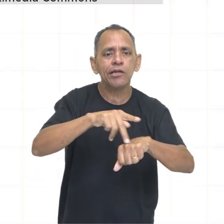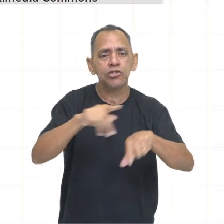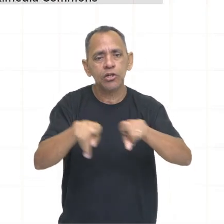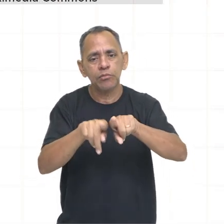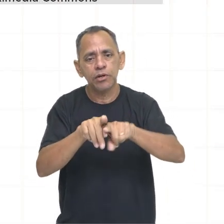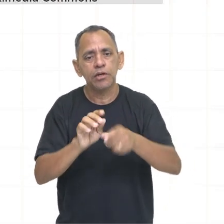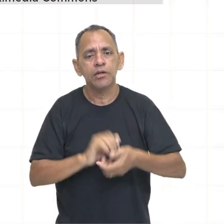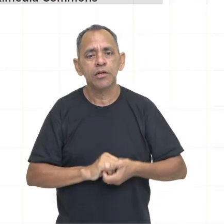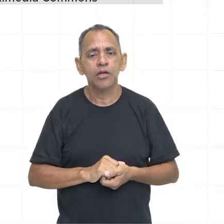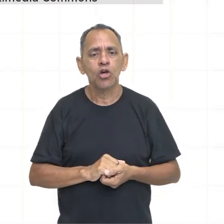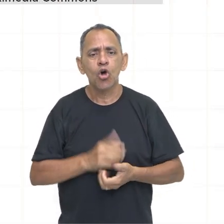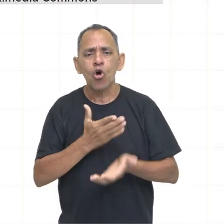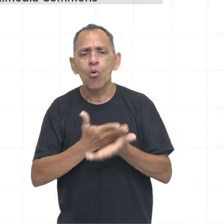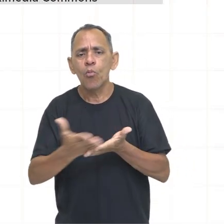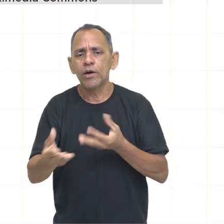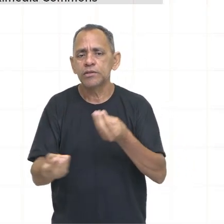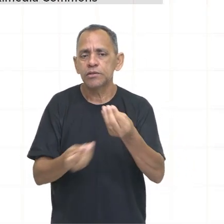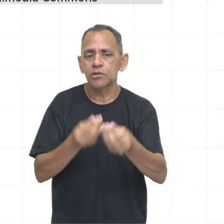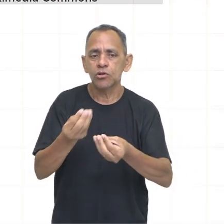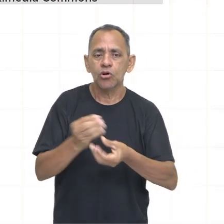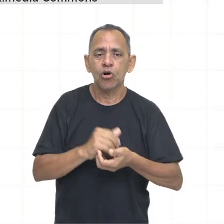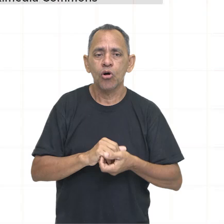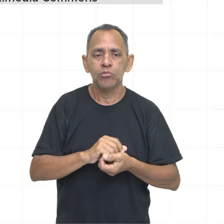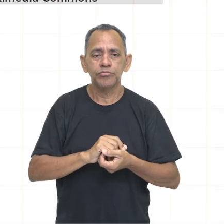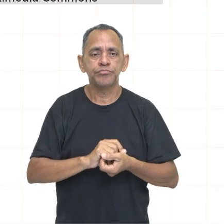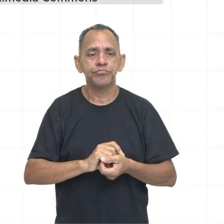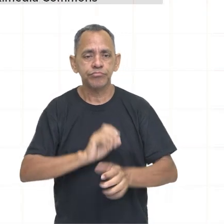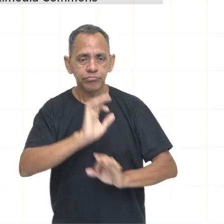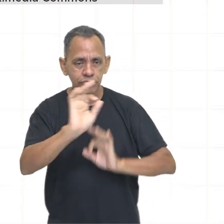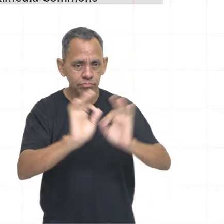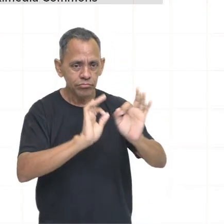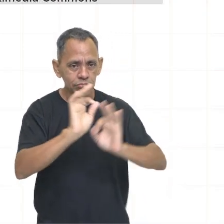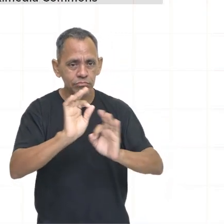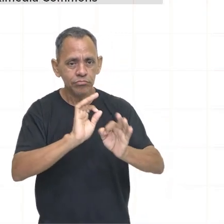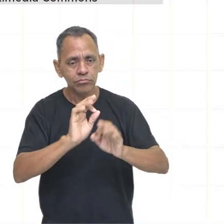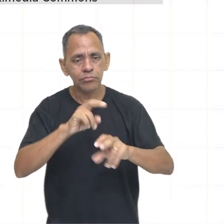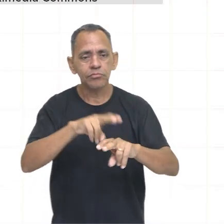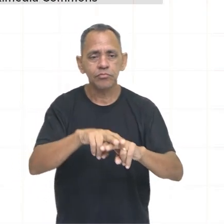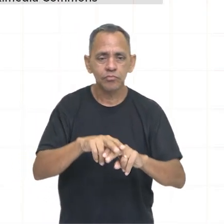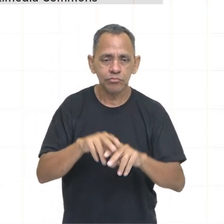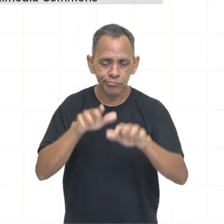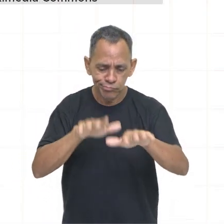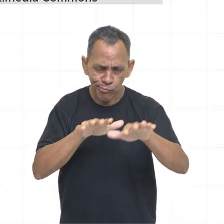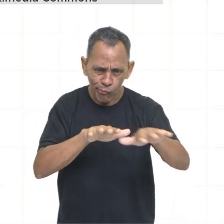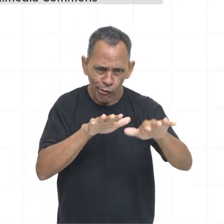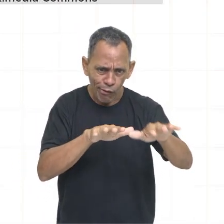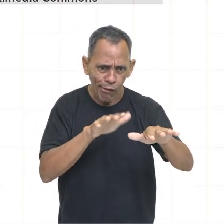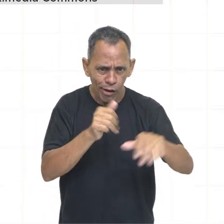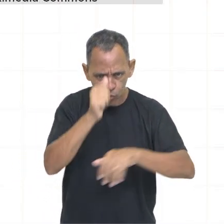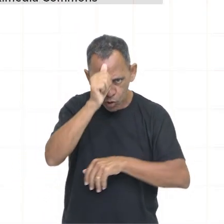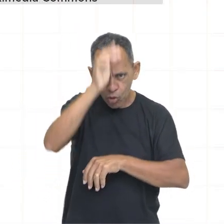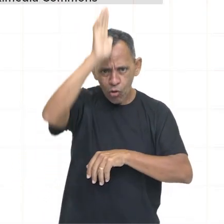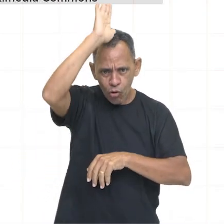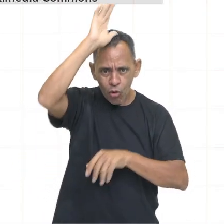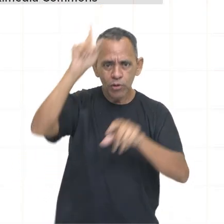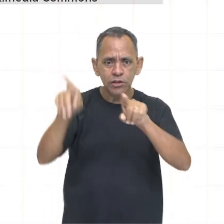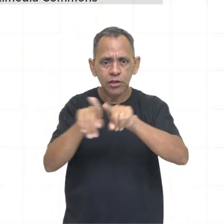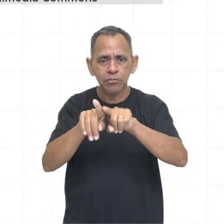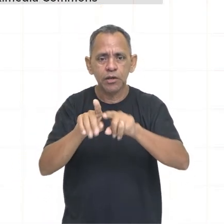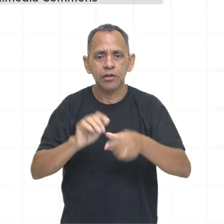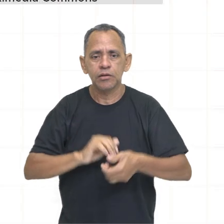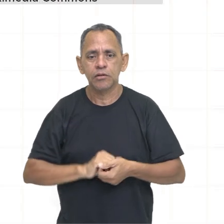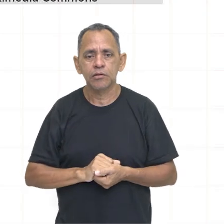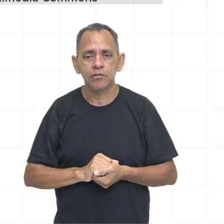na Itália vai começar com a implementação através da Marcha sobre Roma. Em 28 de outubro de